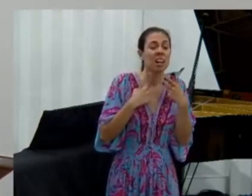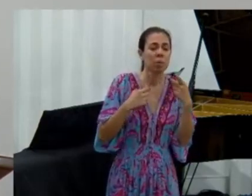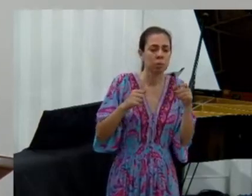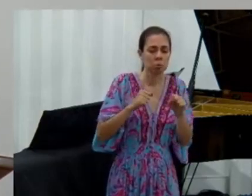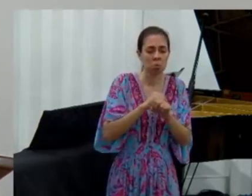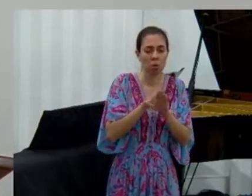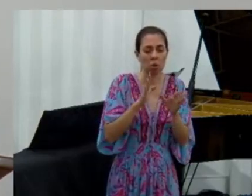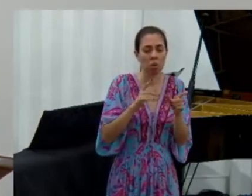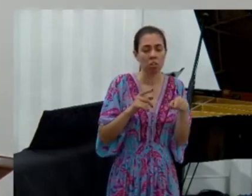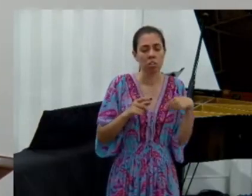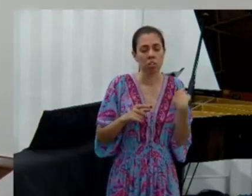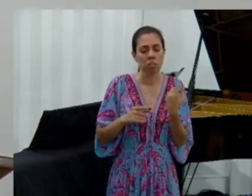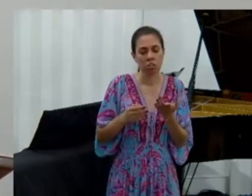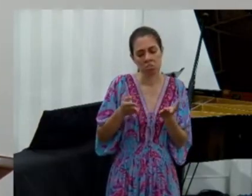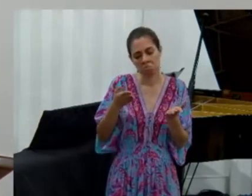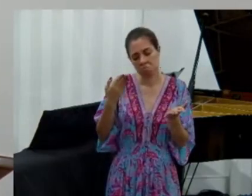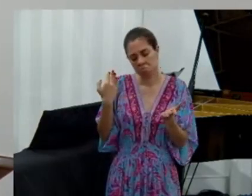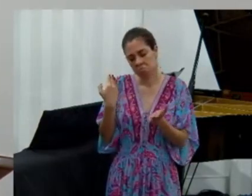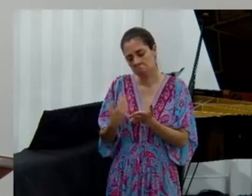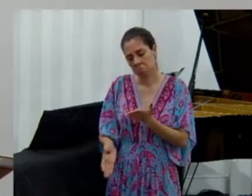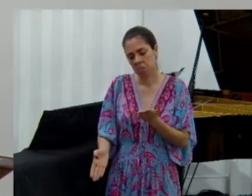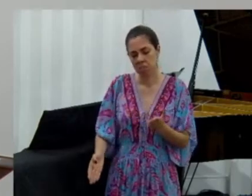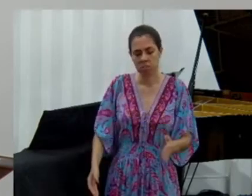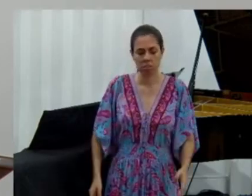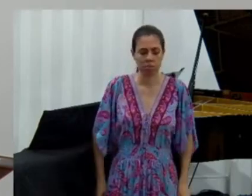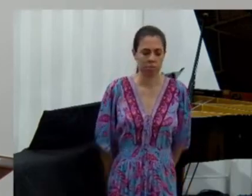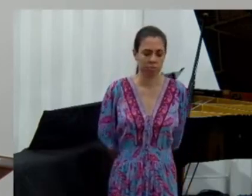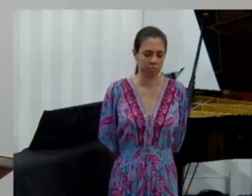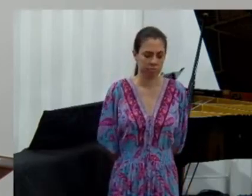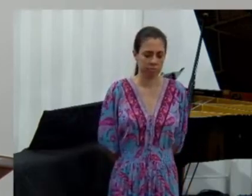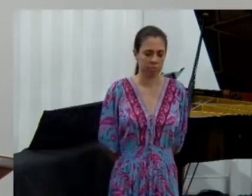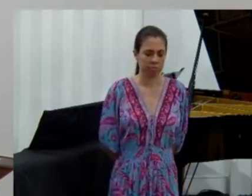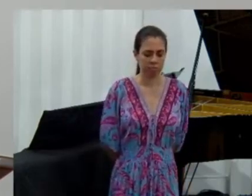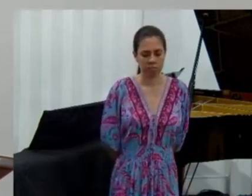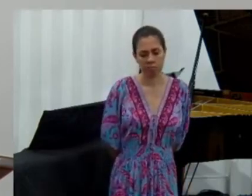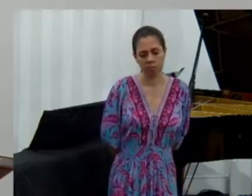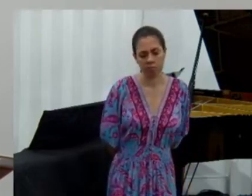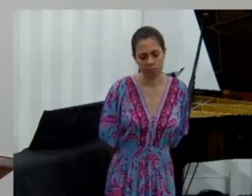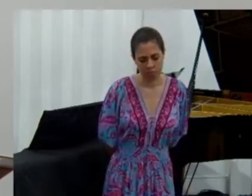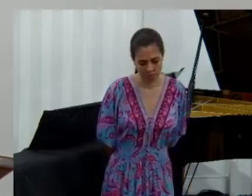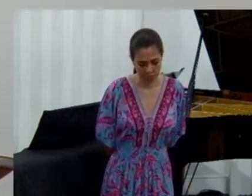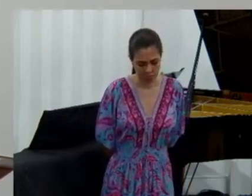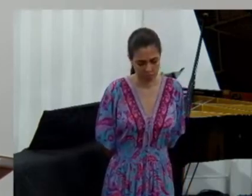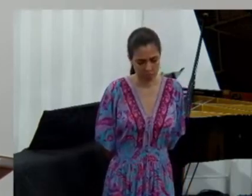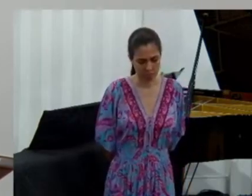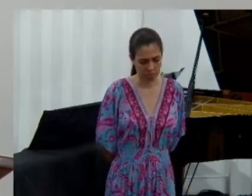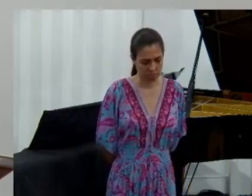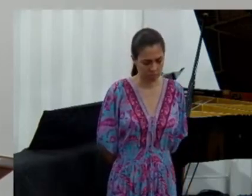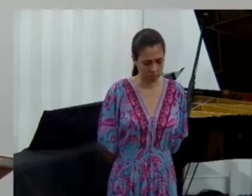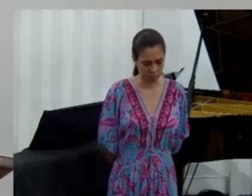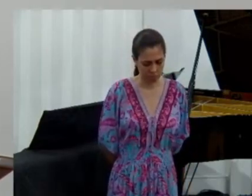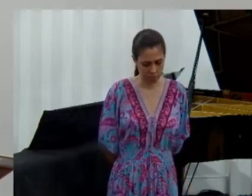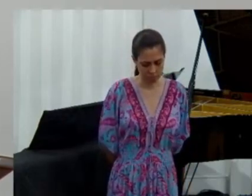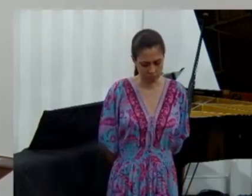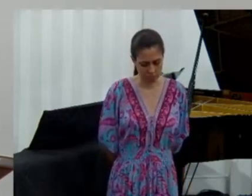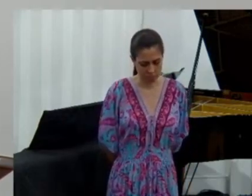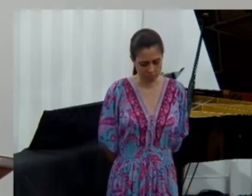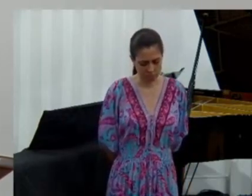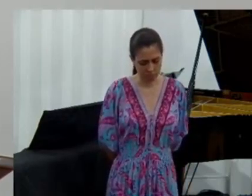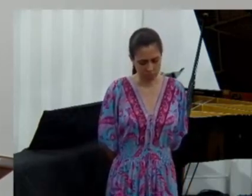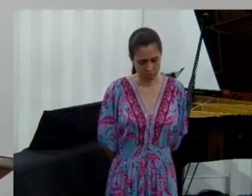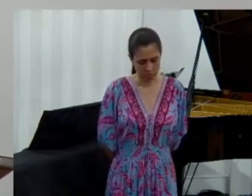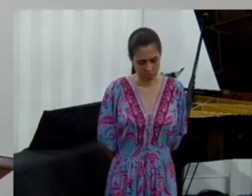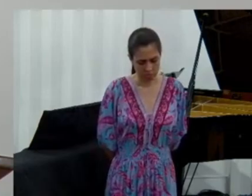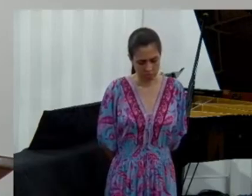nos desenhou, nos criou e especialmente, ó Pai, o Senhor nos regenerou em Cristo